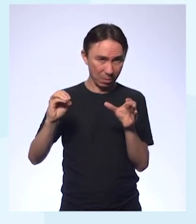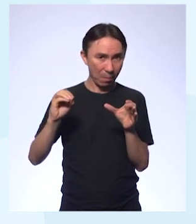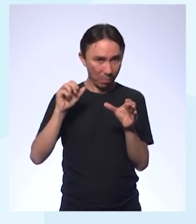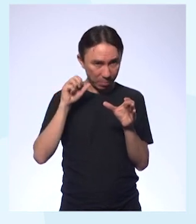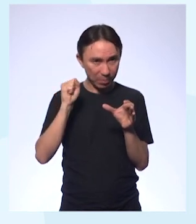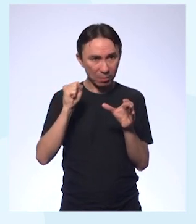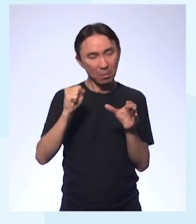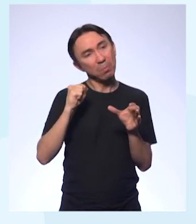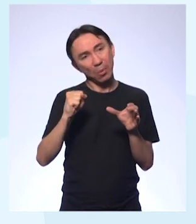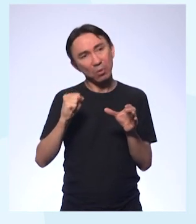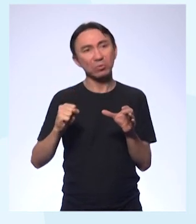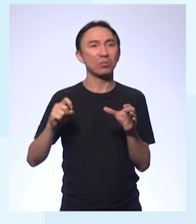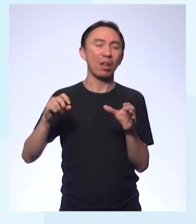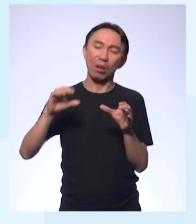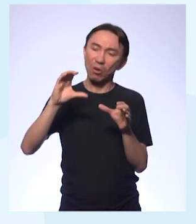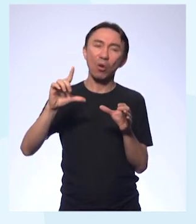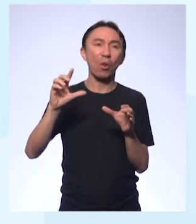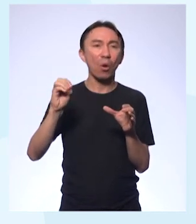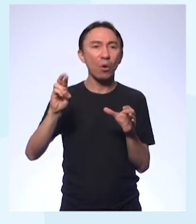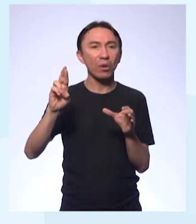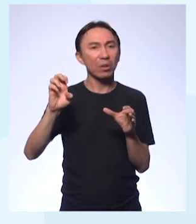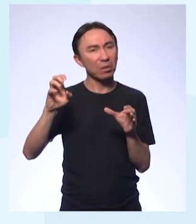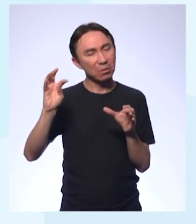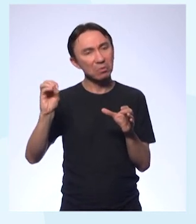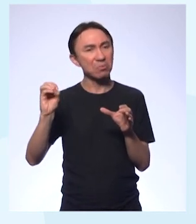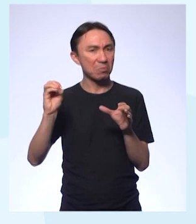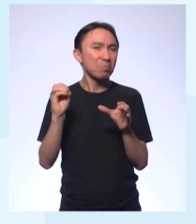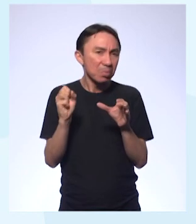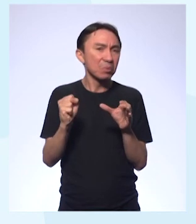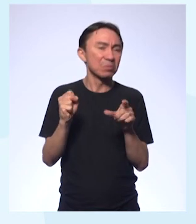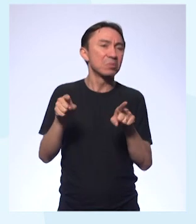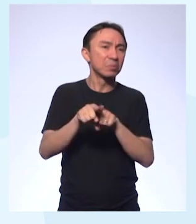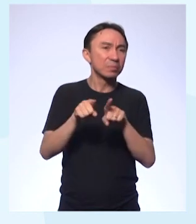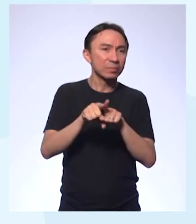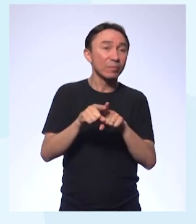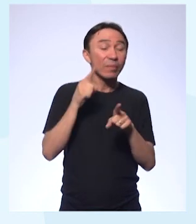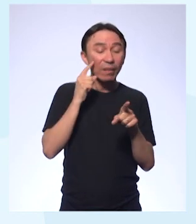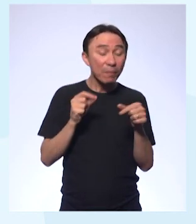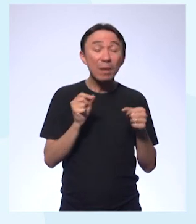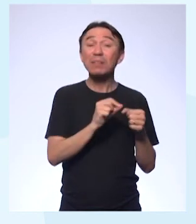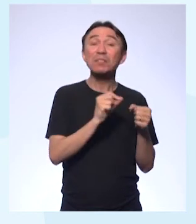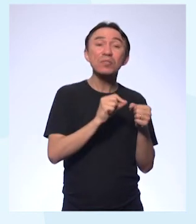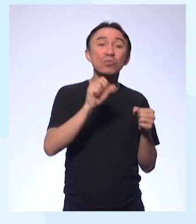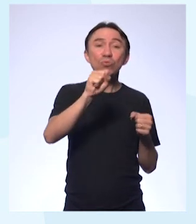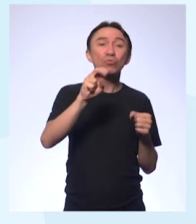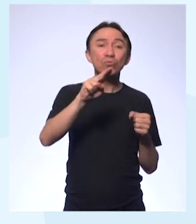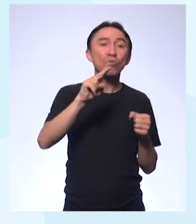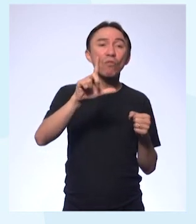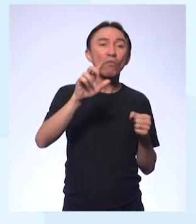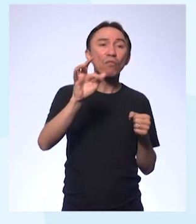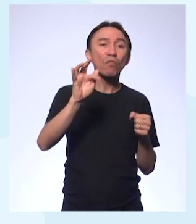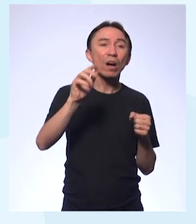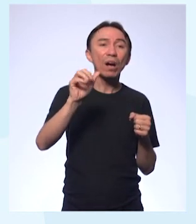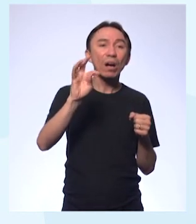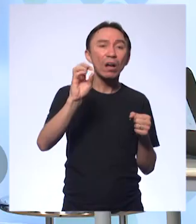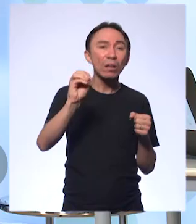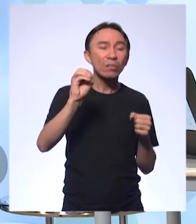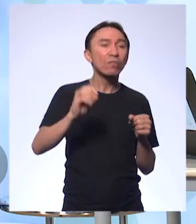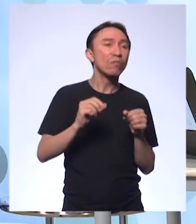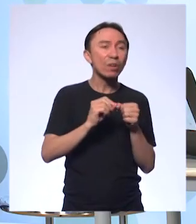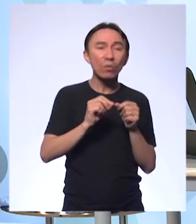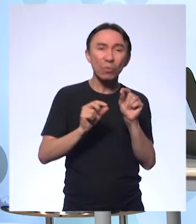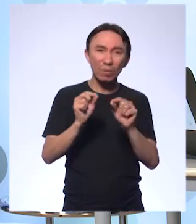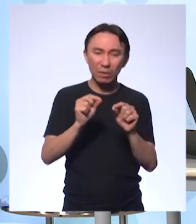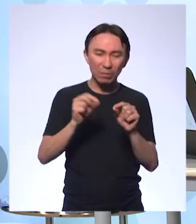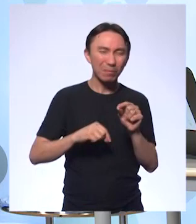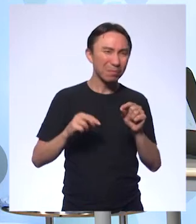alumínio, tá? Esse sulfato de alumínio vai fazer o quê? Vai fazer com que as partículas de sujeira sejam coaguladas,